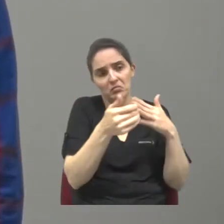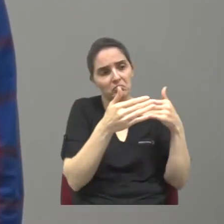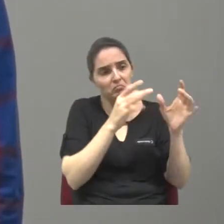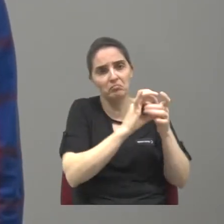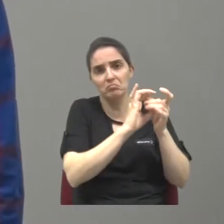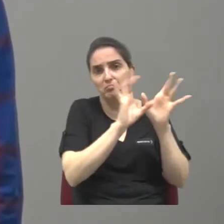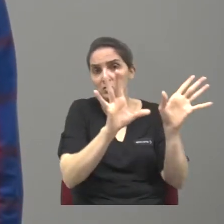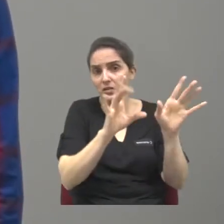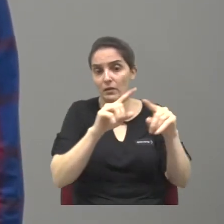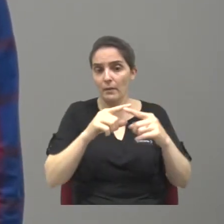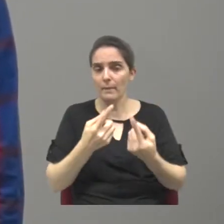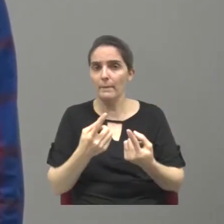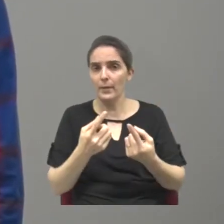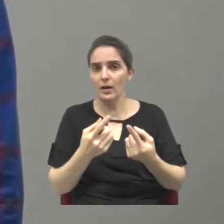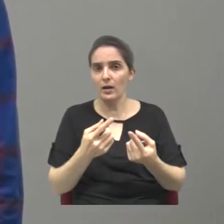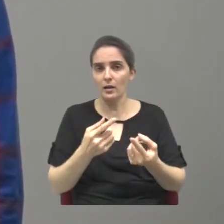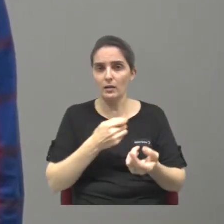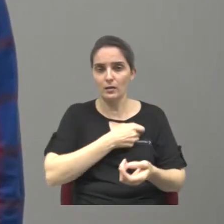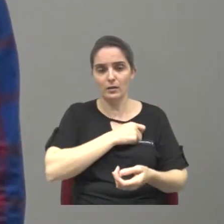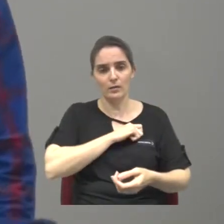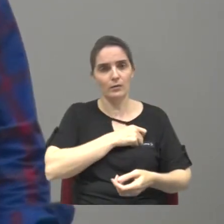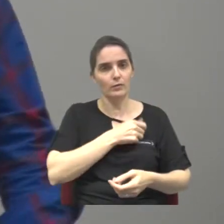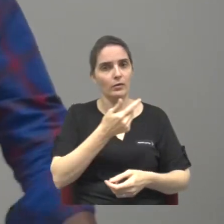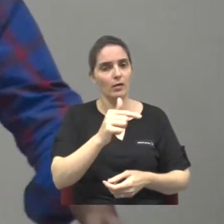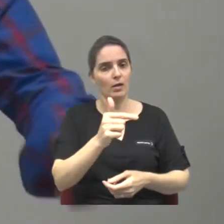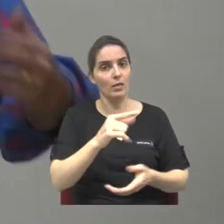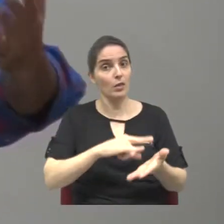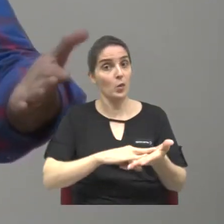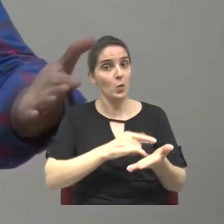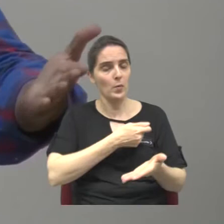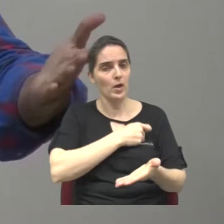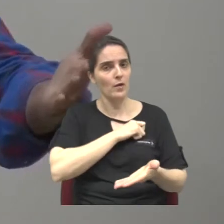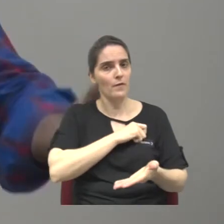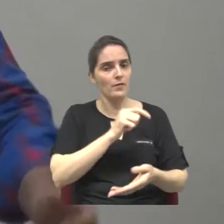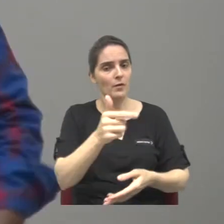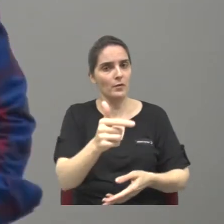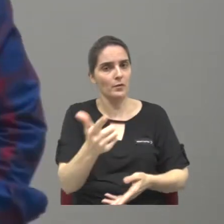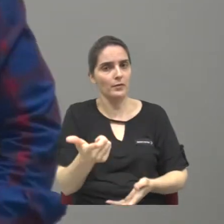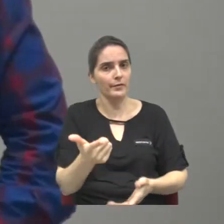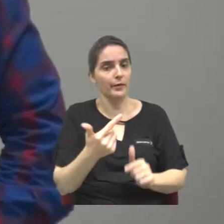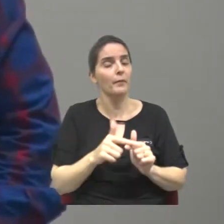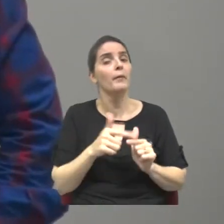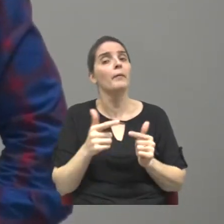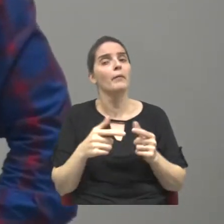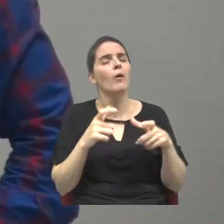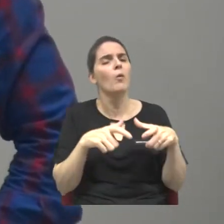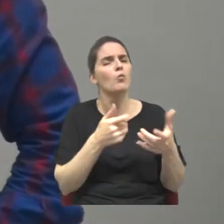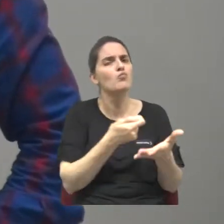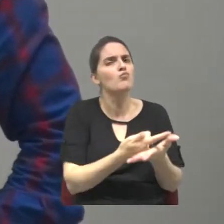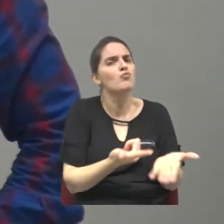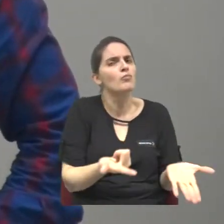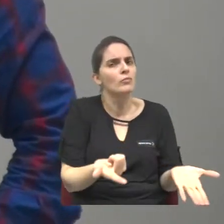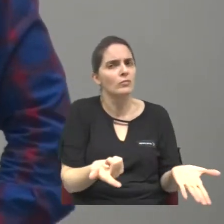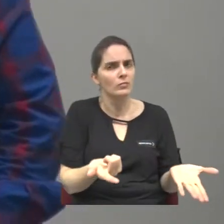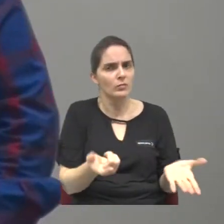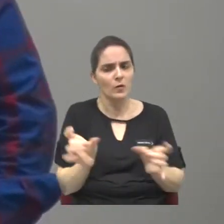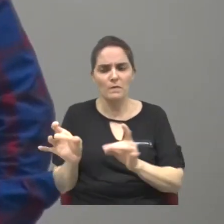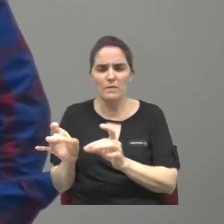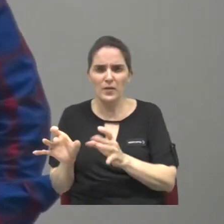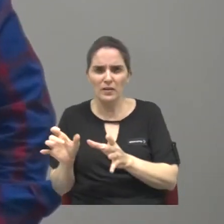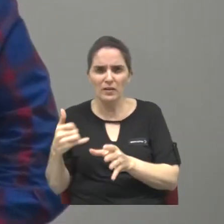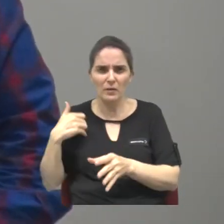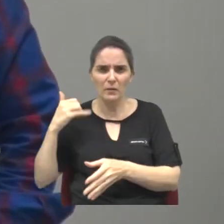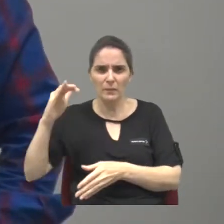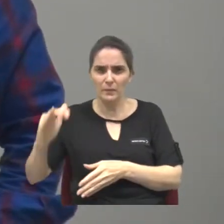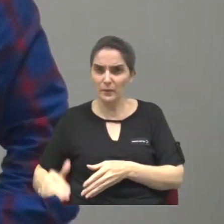não tem nota fiscal, isso é um problema. Se não tem nota fiscal, de onde comprou a bebida? Vendendo para menor de idade é um outro